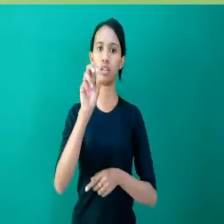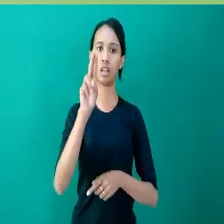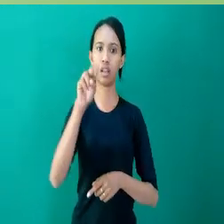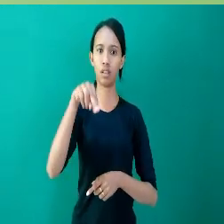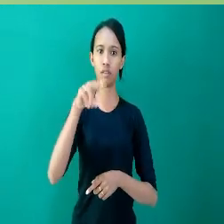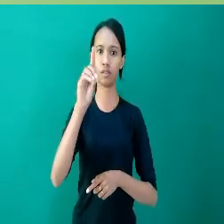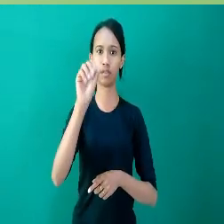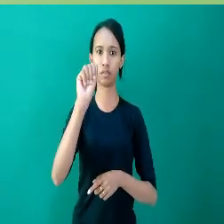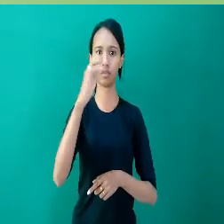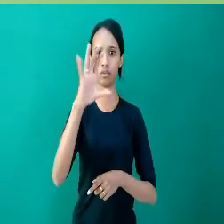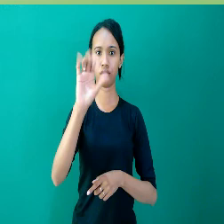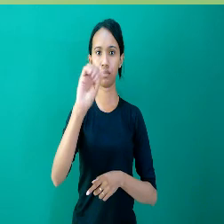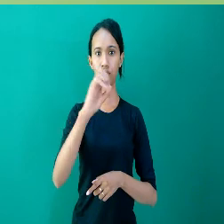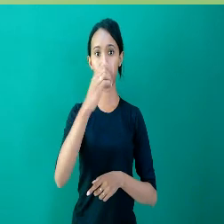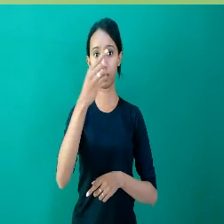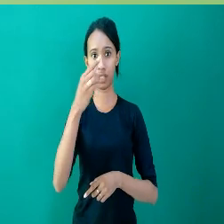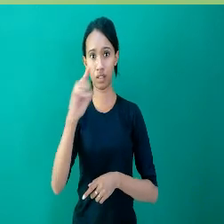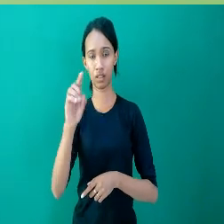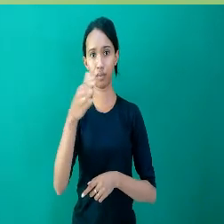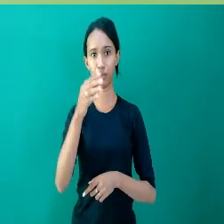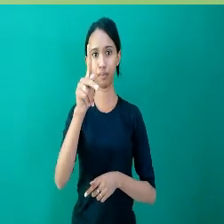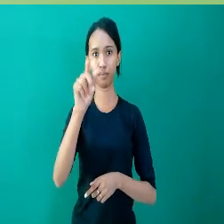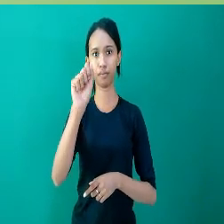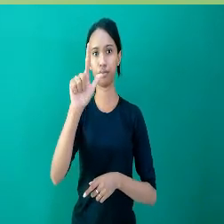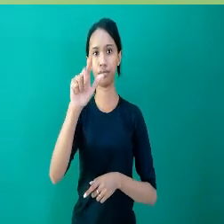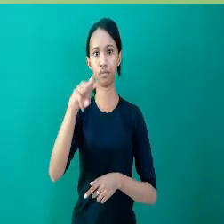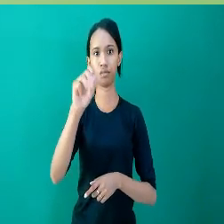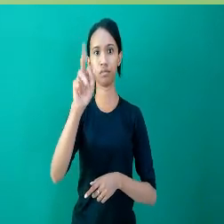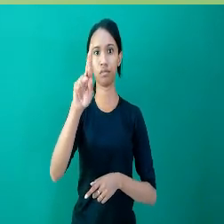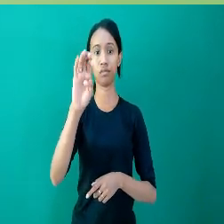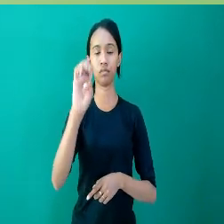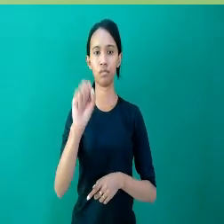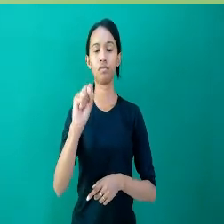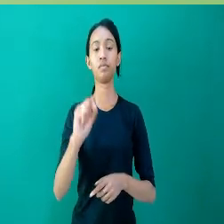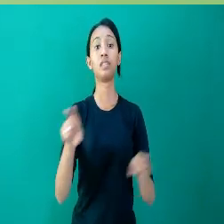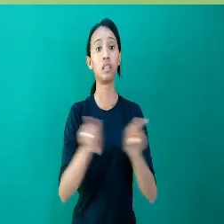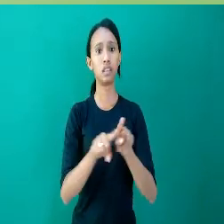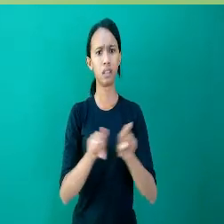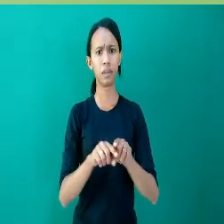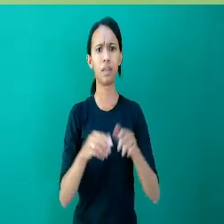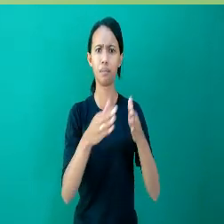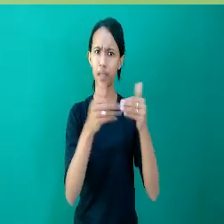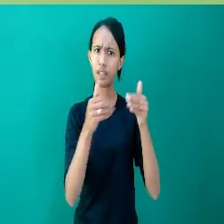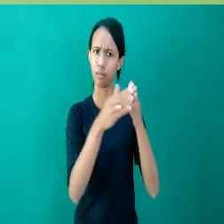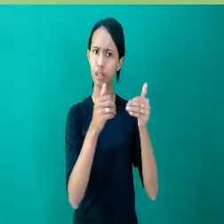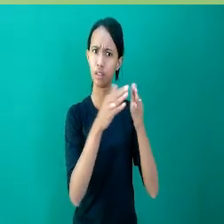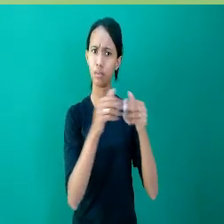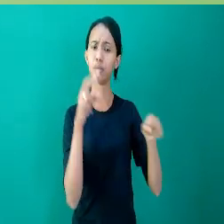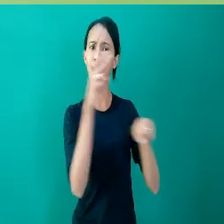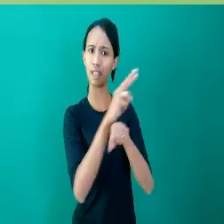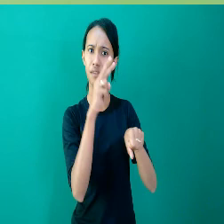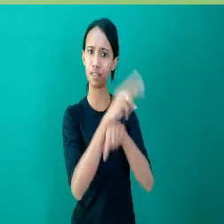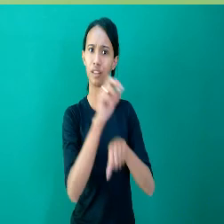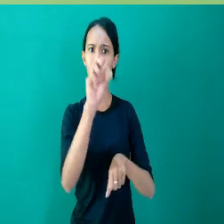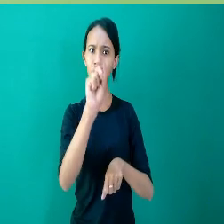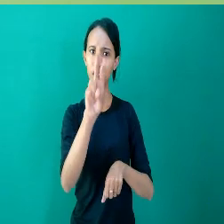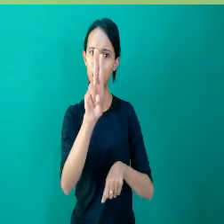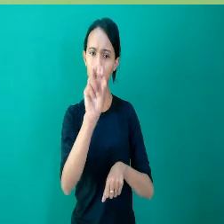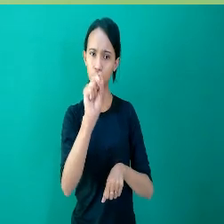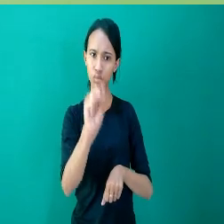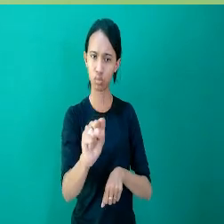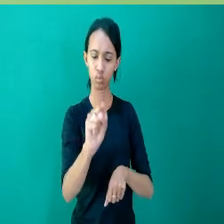que seja feita a defesa do SUS, que seja feita a defesa das políticas públicas, que